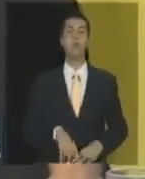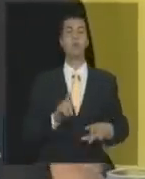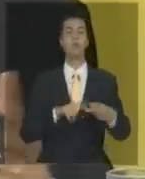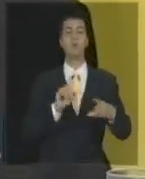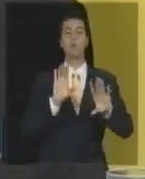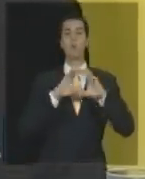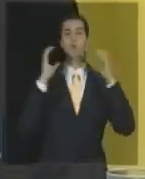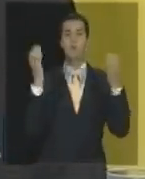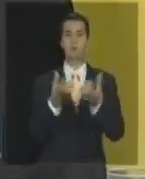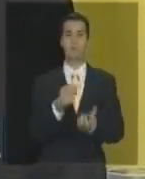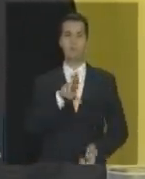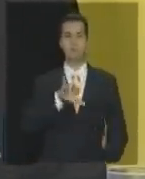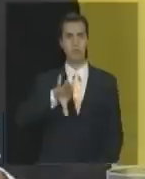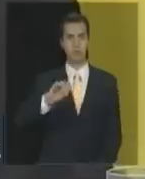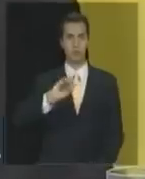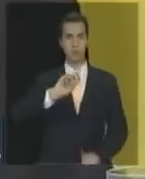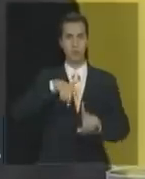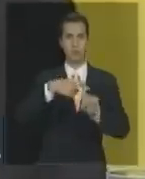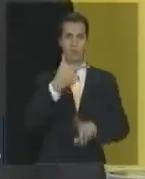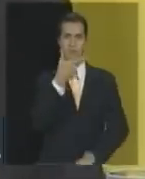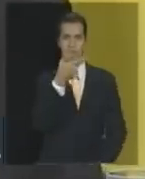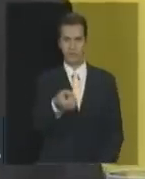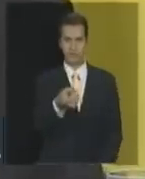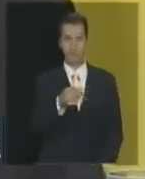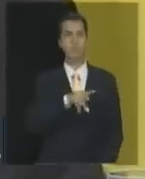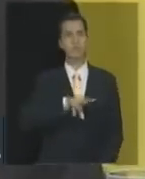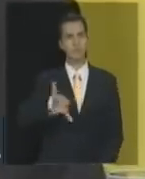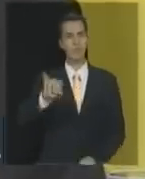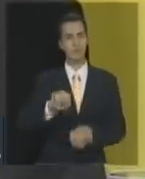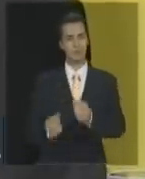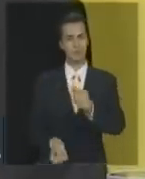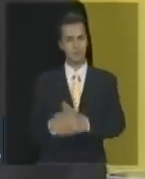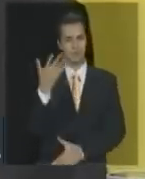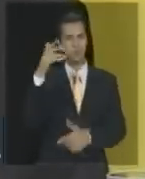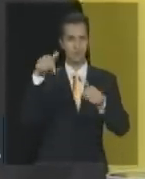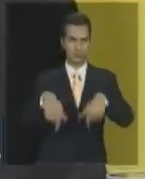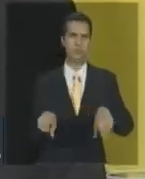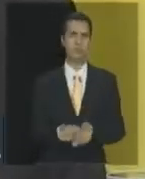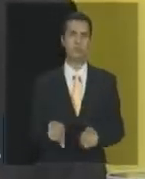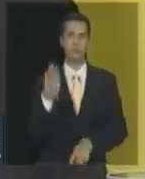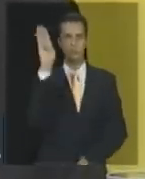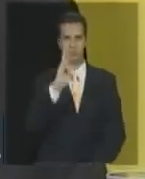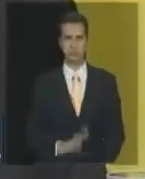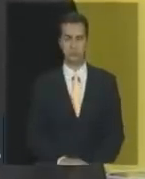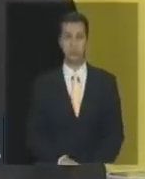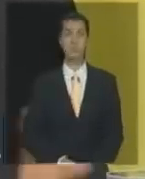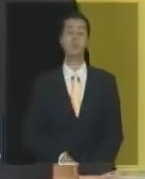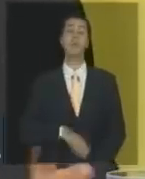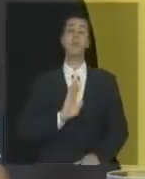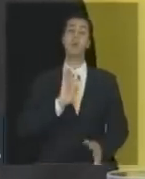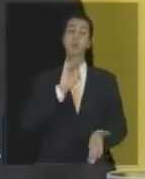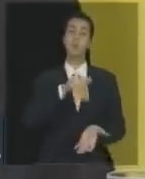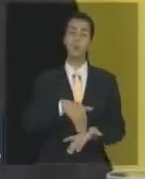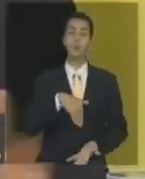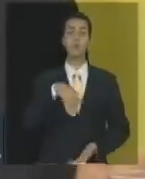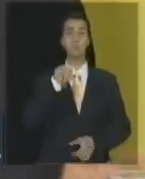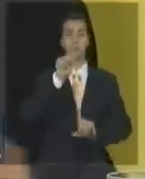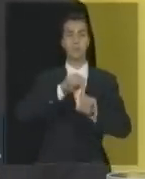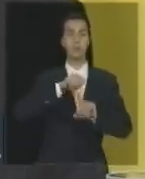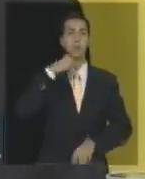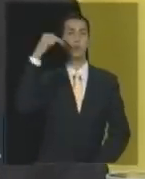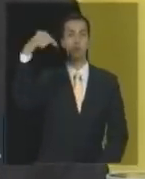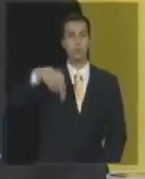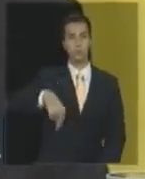dizer mais do que já foi dito, também vai se realizar aqui. E, em seguida, em novembro, a